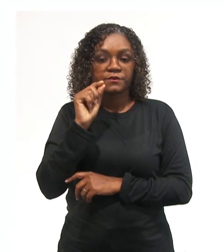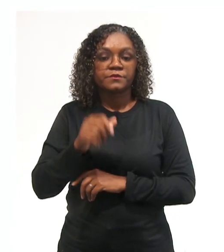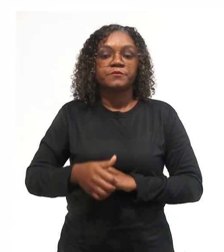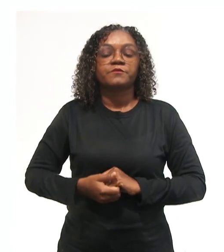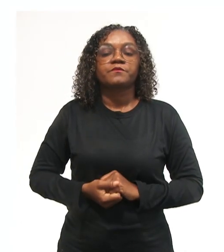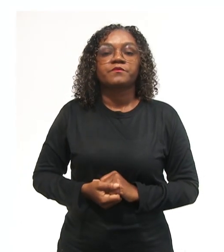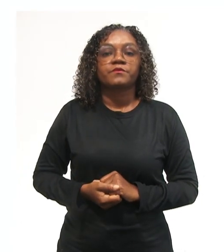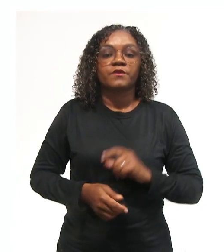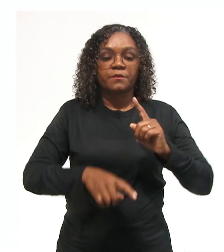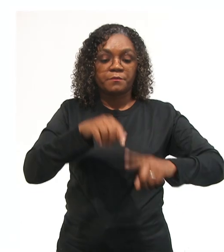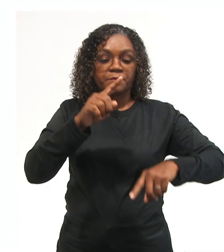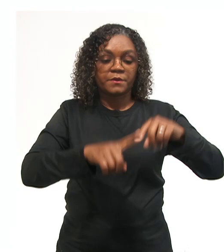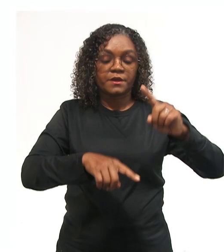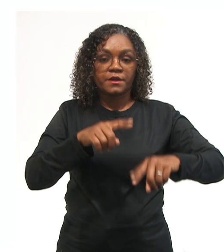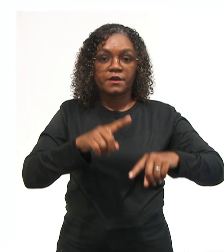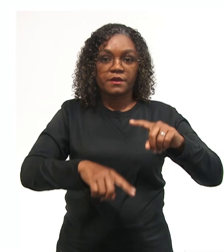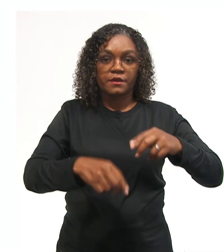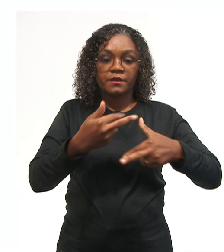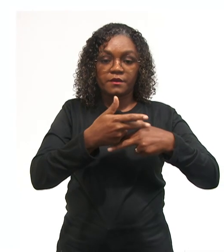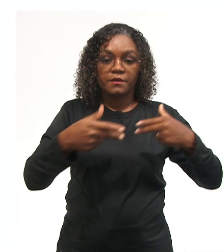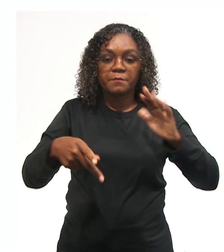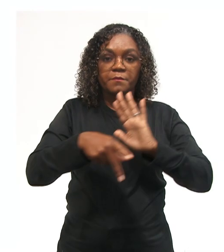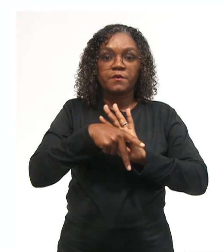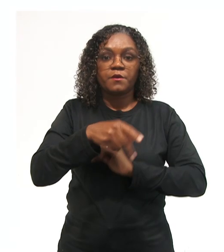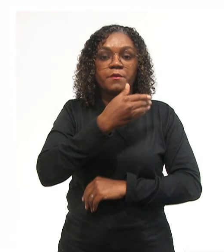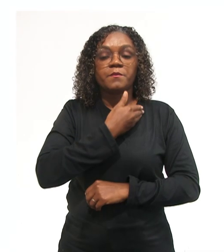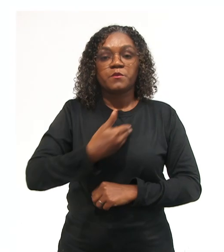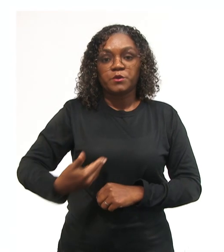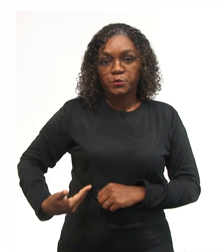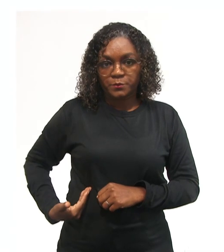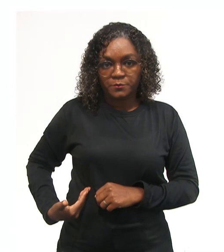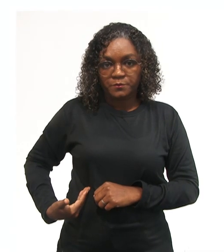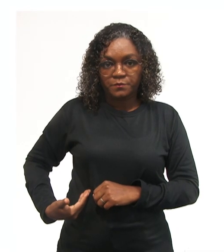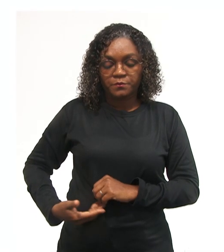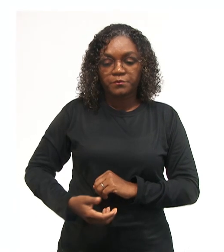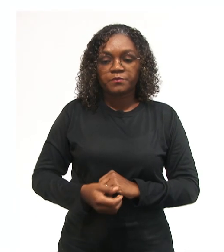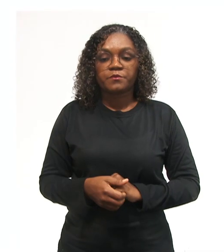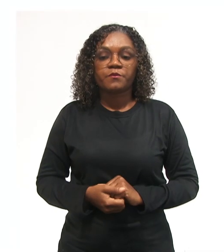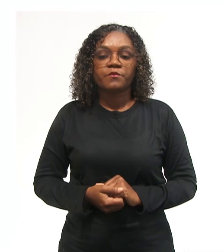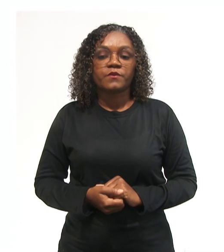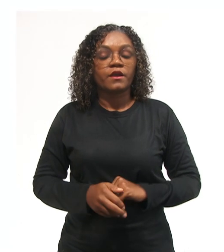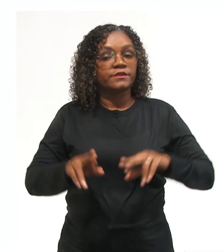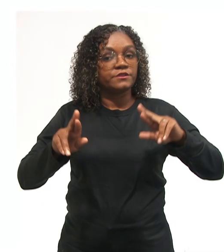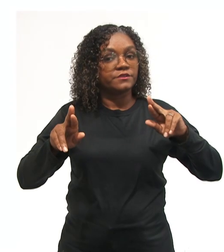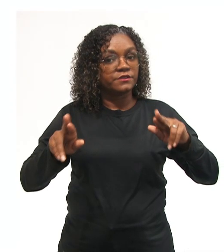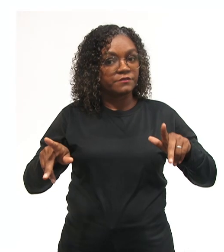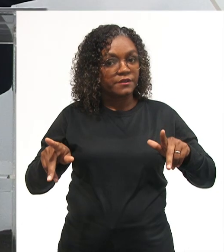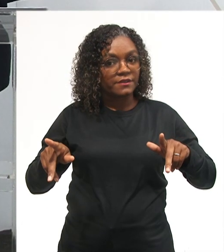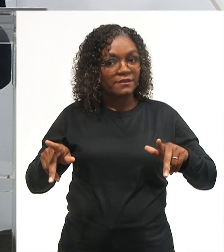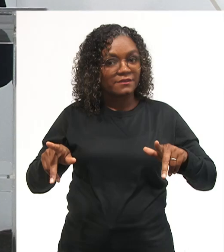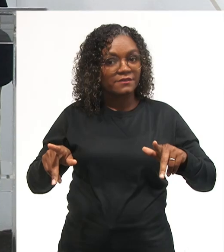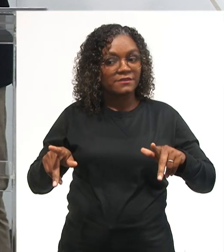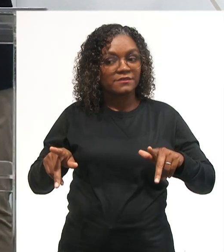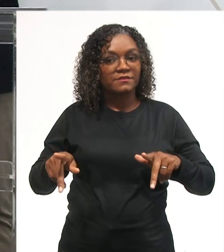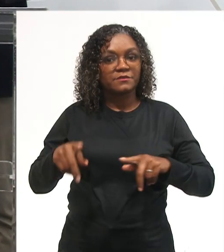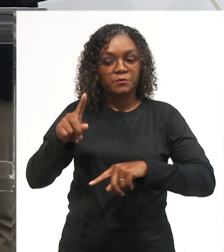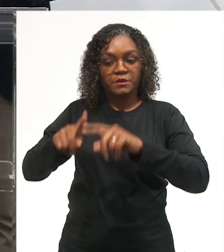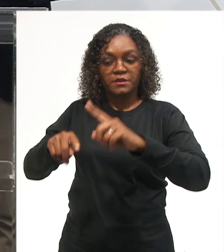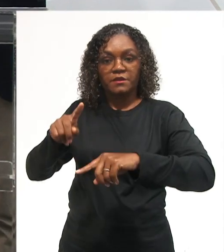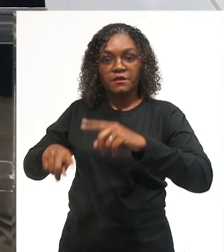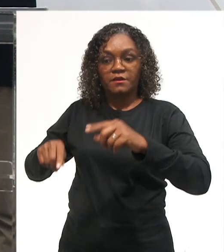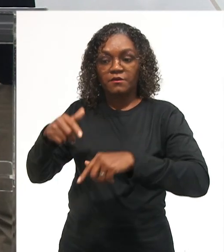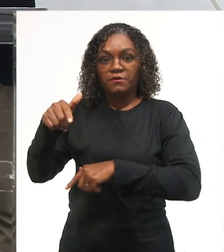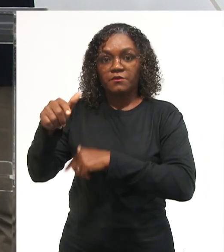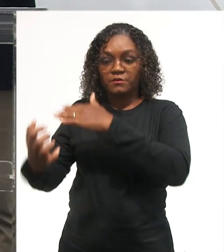O bem público, ele é diferente dos produtos que são comercializados no sistema de mercado. No sistema